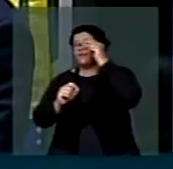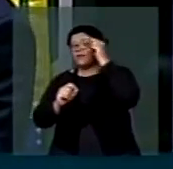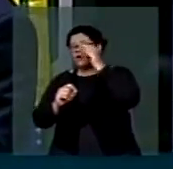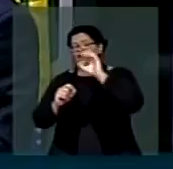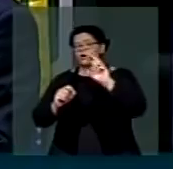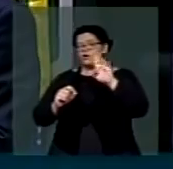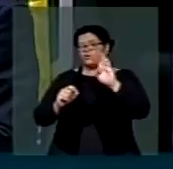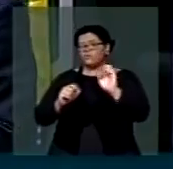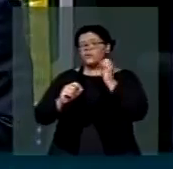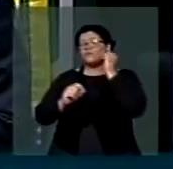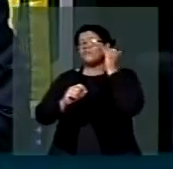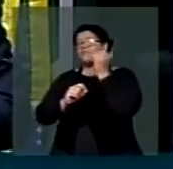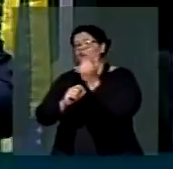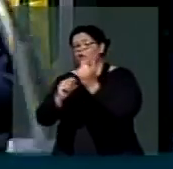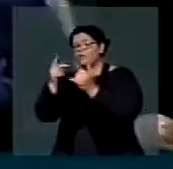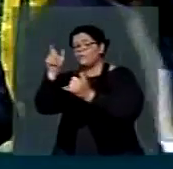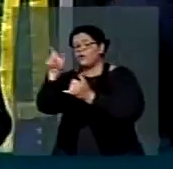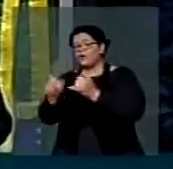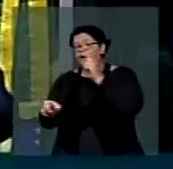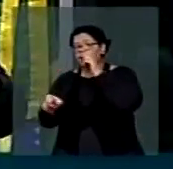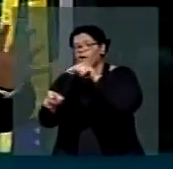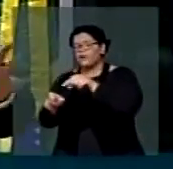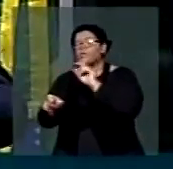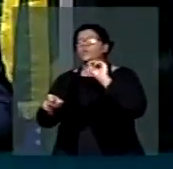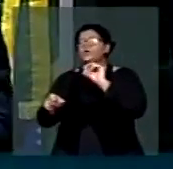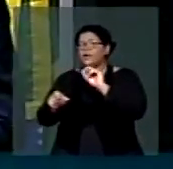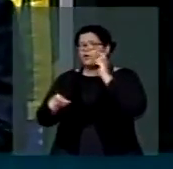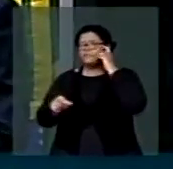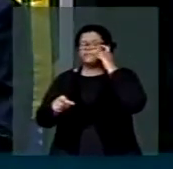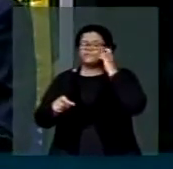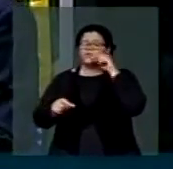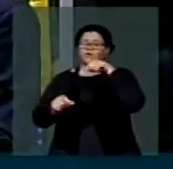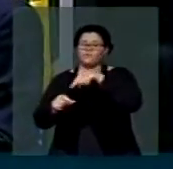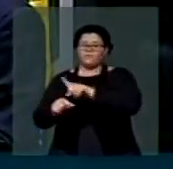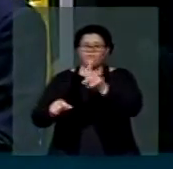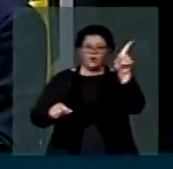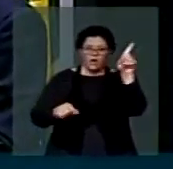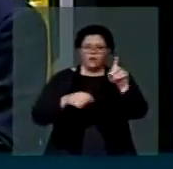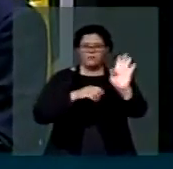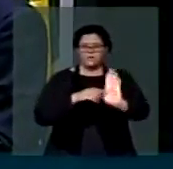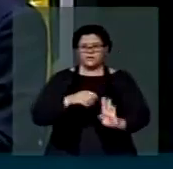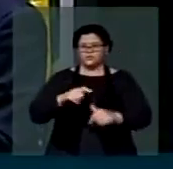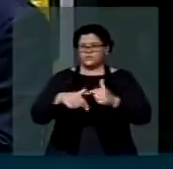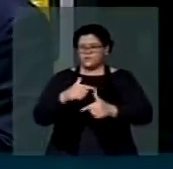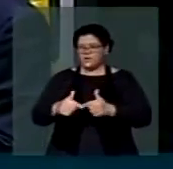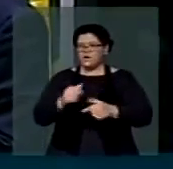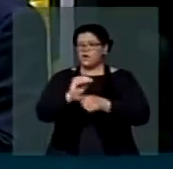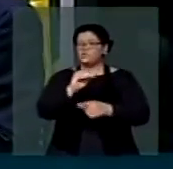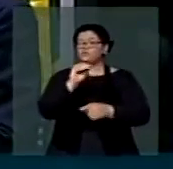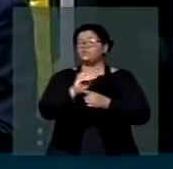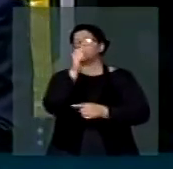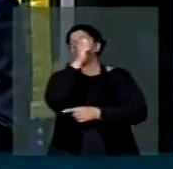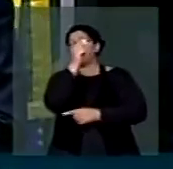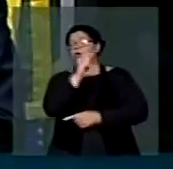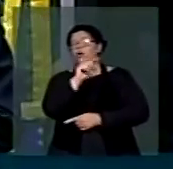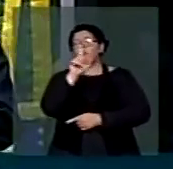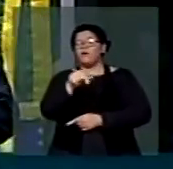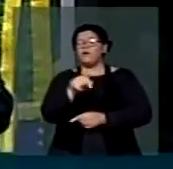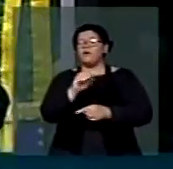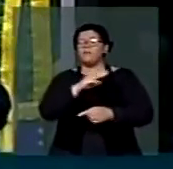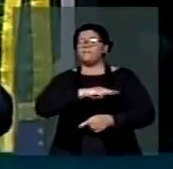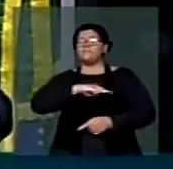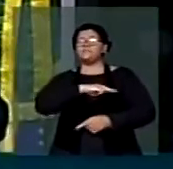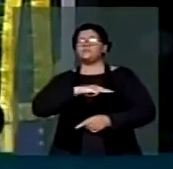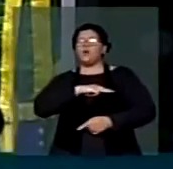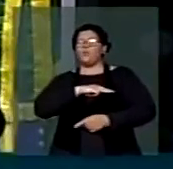aquelas missões feitas na África, na Bolívia e em outros países. Lhe disseram que